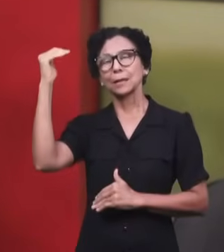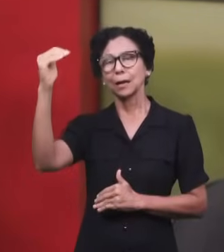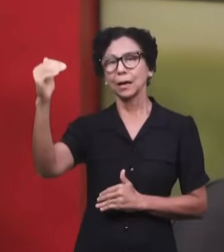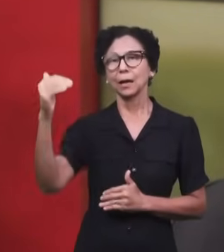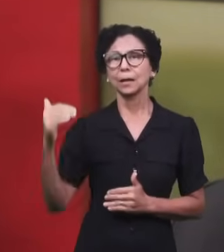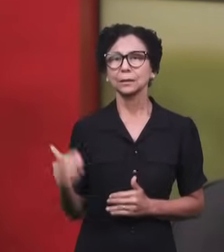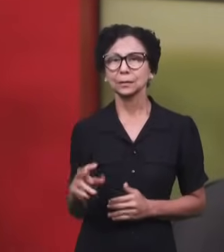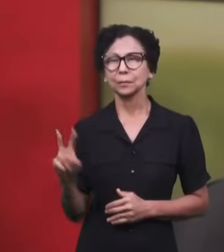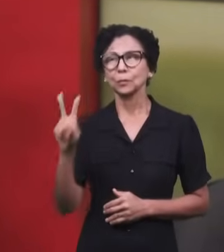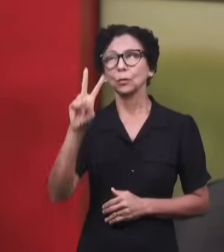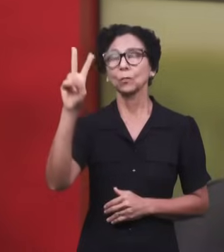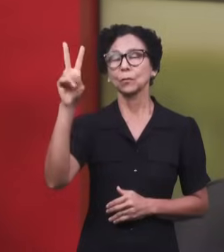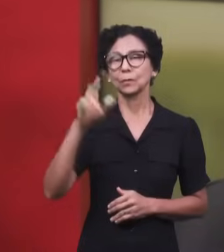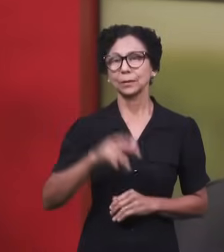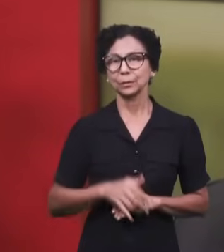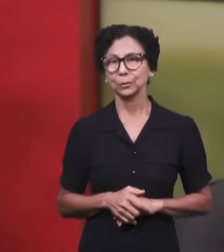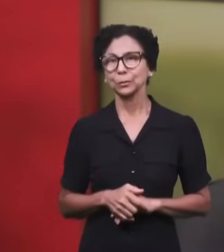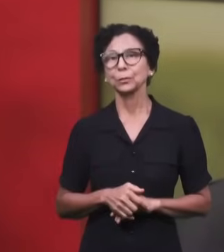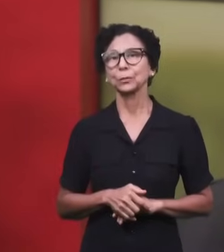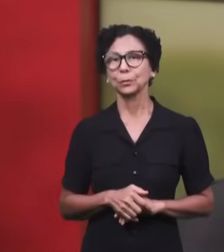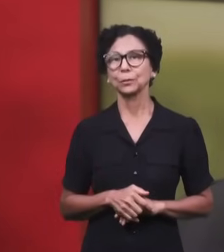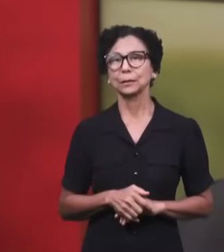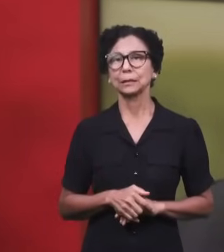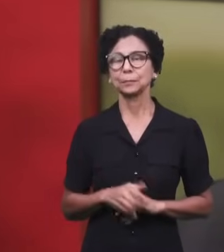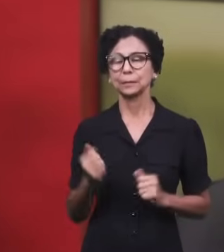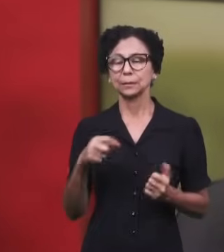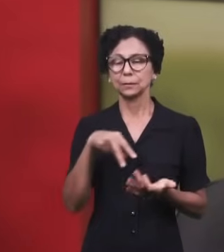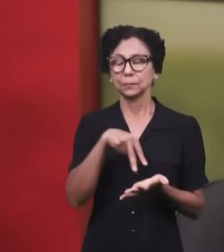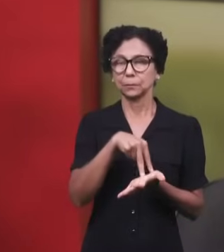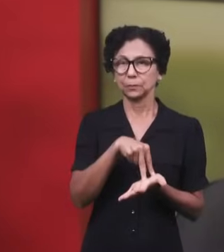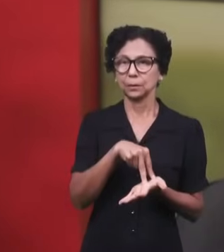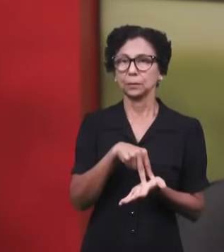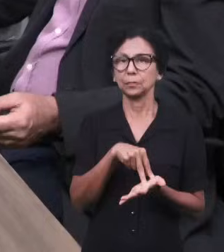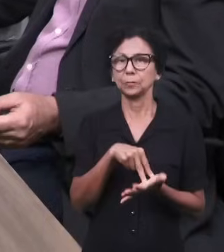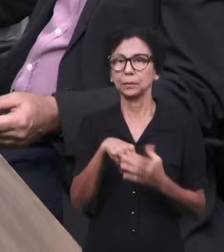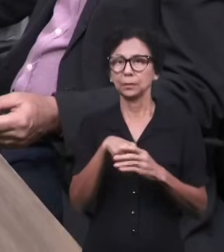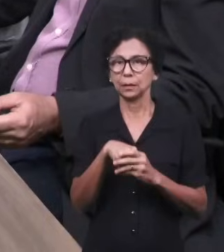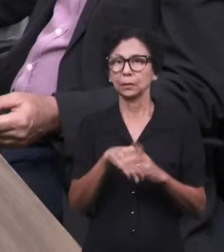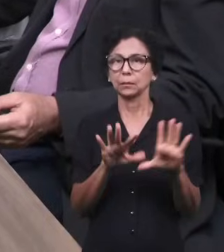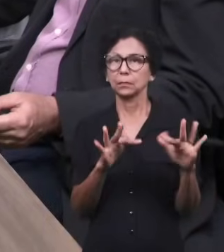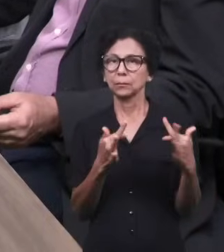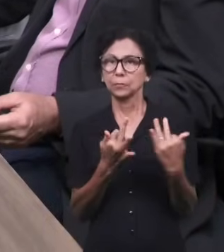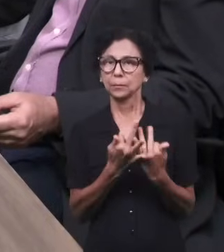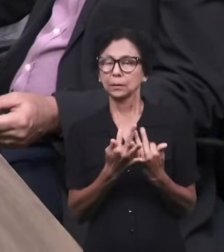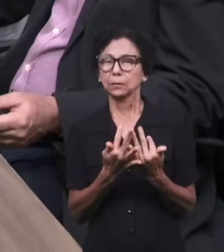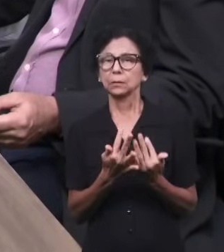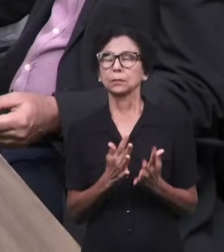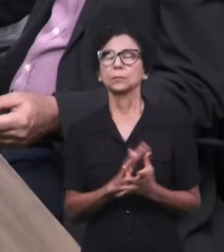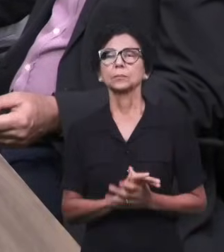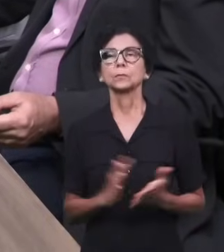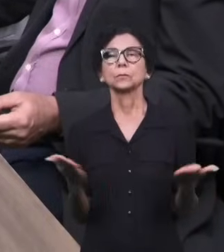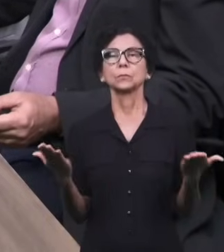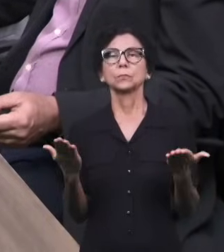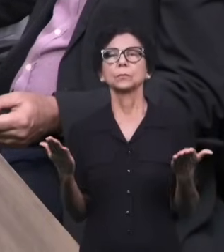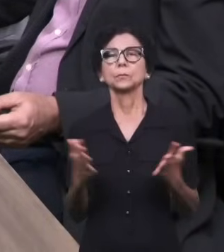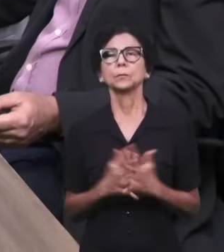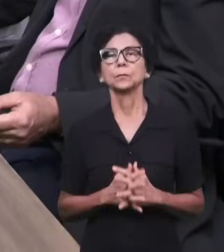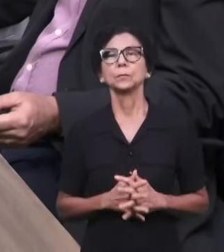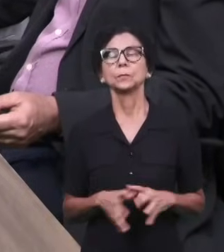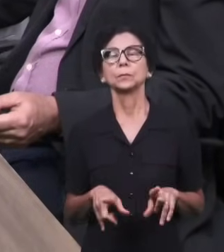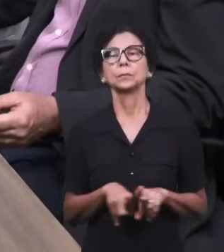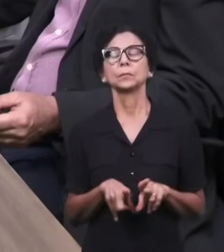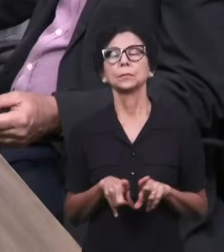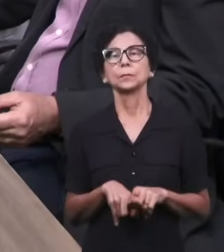obediência, tem que ser uma coluna firme nos nossos lares. E você pode ver que, como Marcelo e